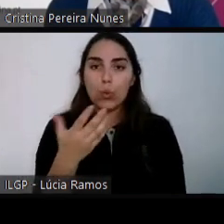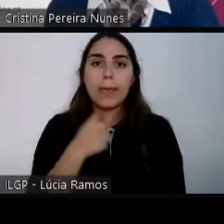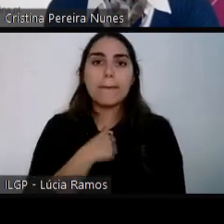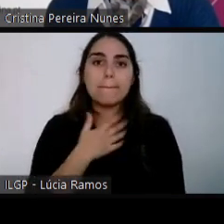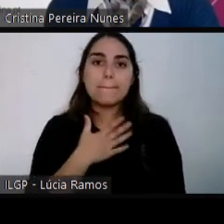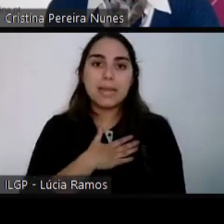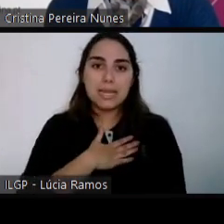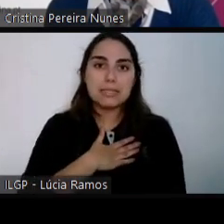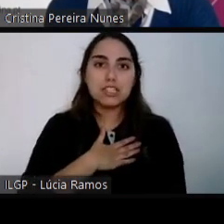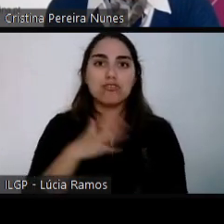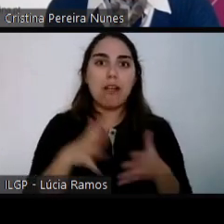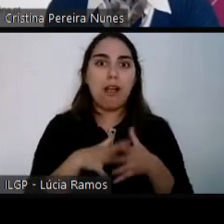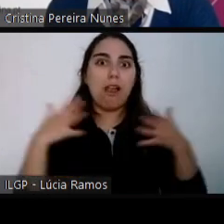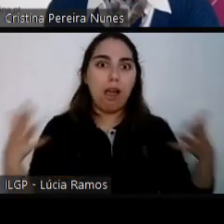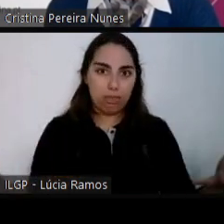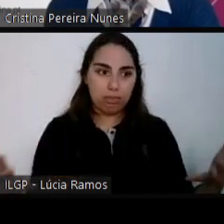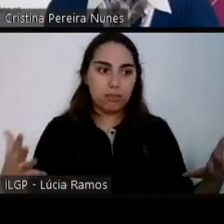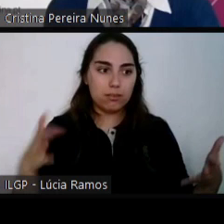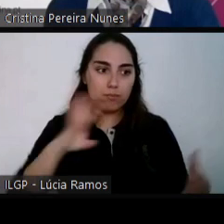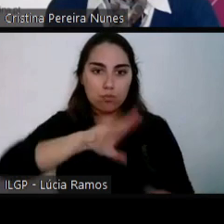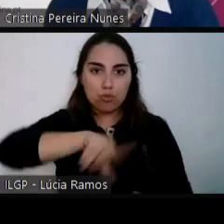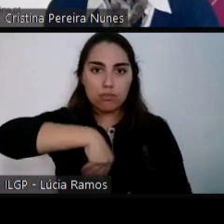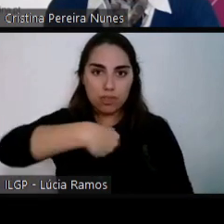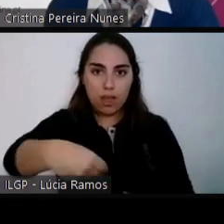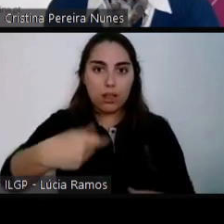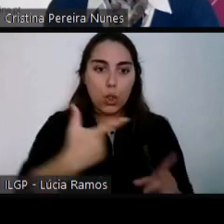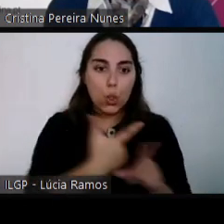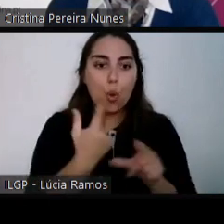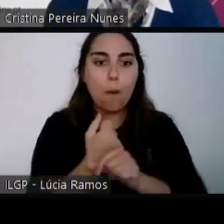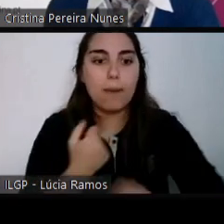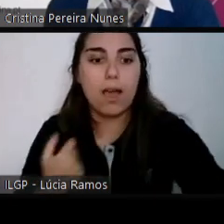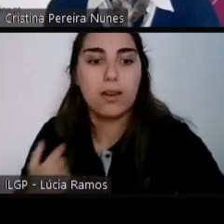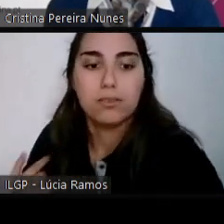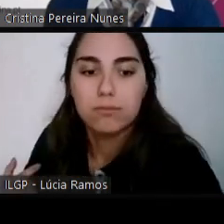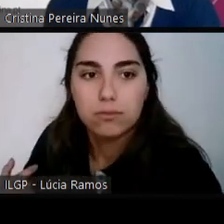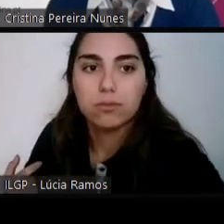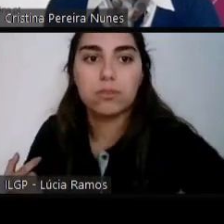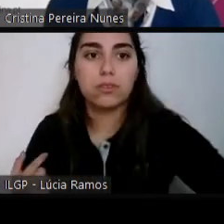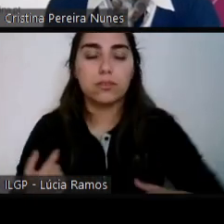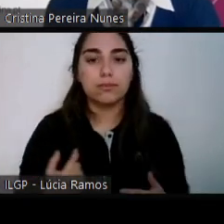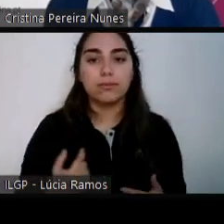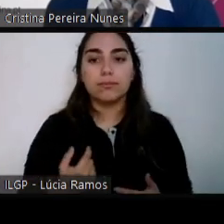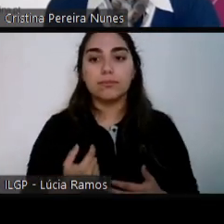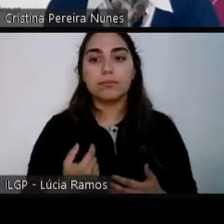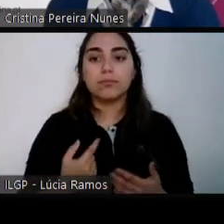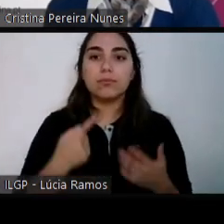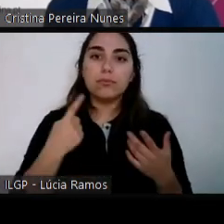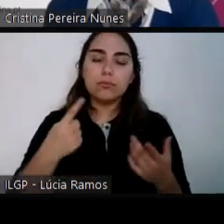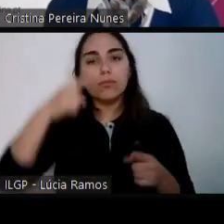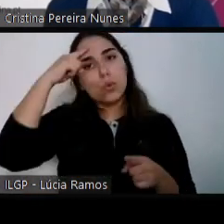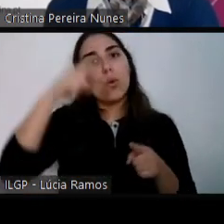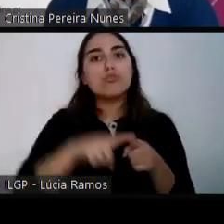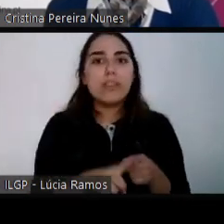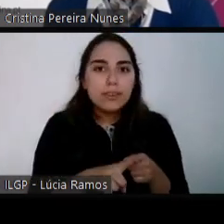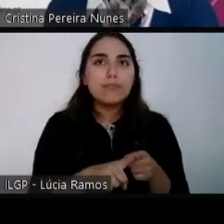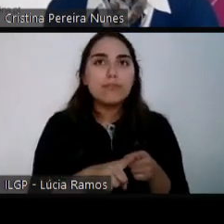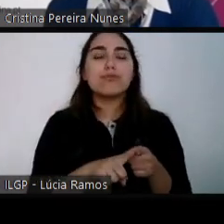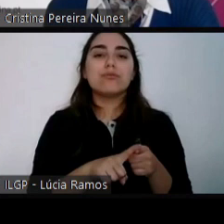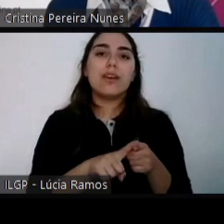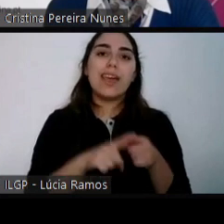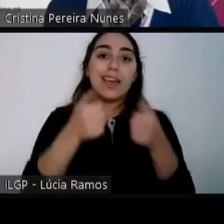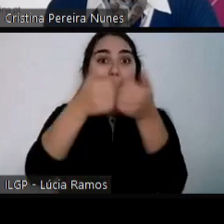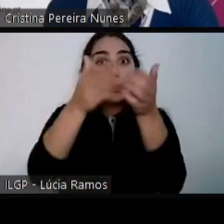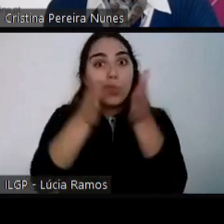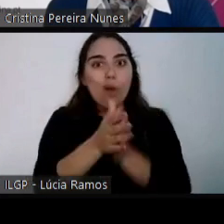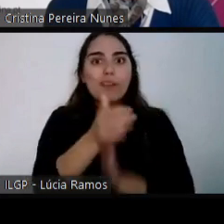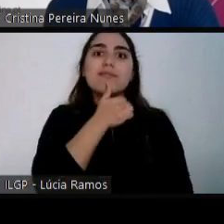licenças destas ferramentas. Para quê? Naquela lógica, descentralizar a tomada de decisão. Descentralizar a tomada de decisão e permitir que as unidades de